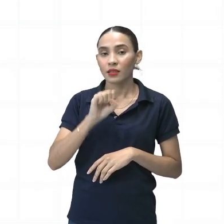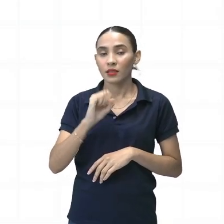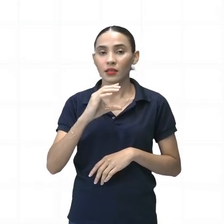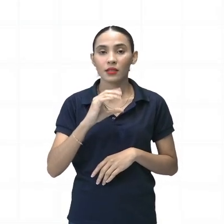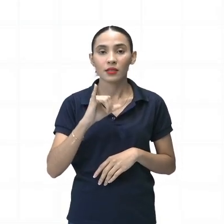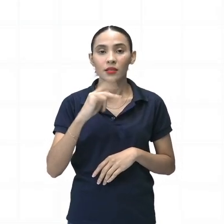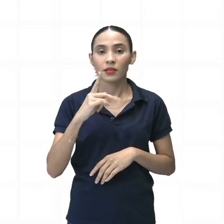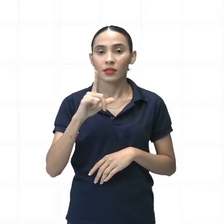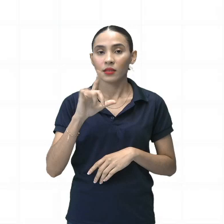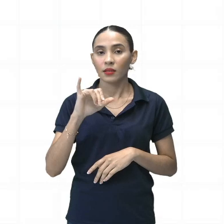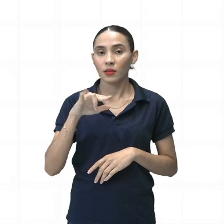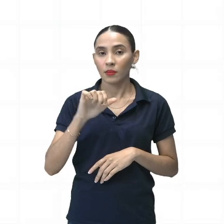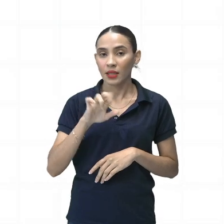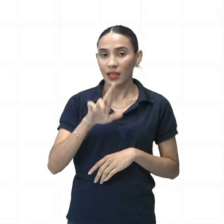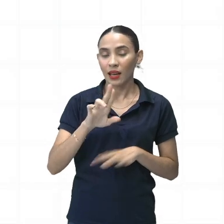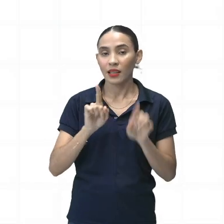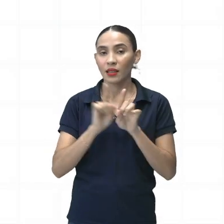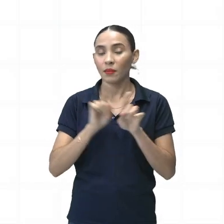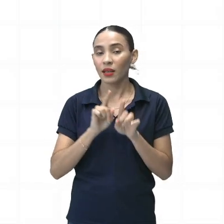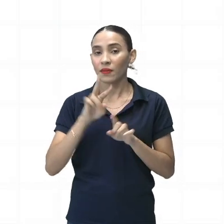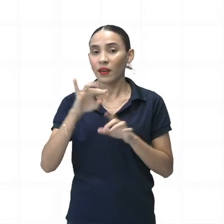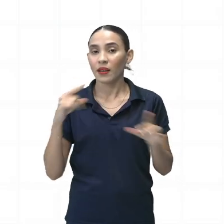os campos do direito,